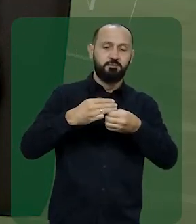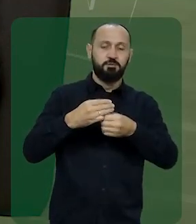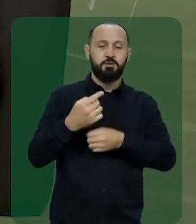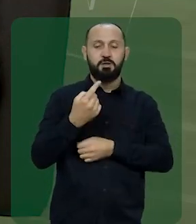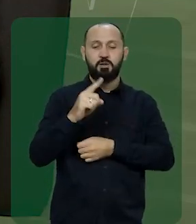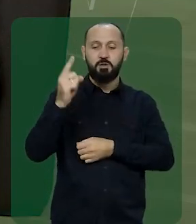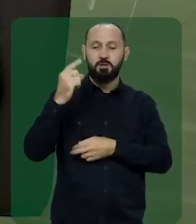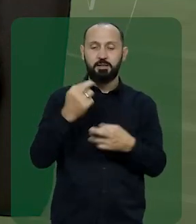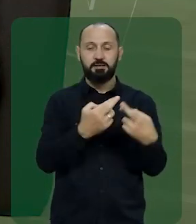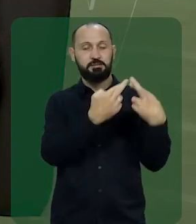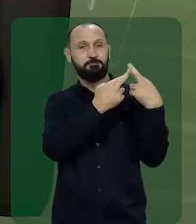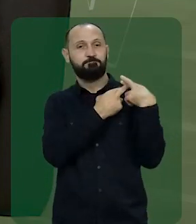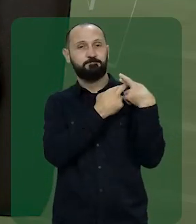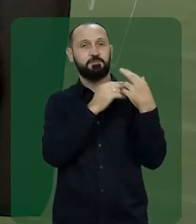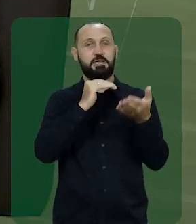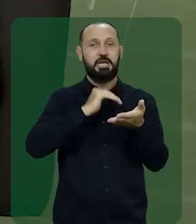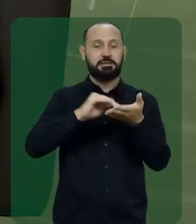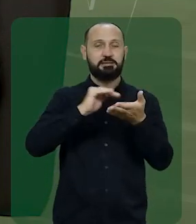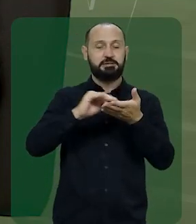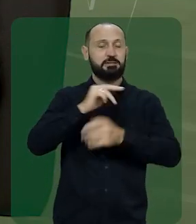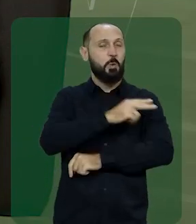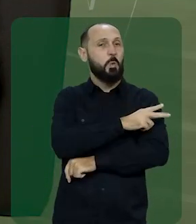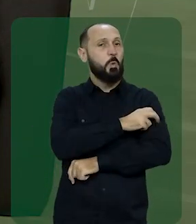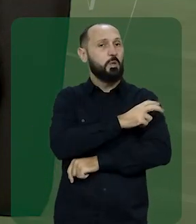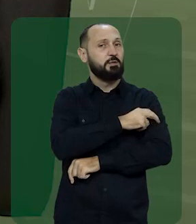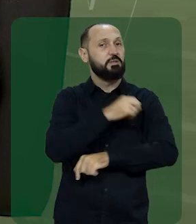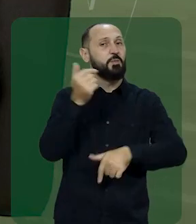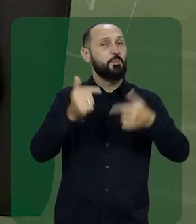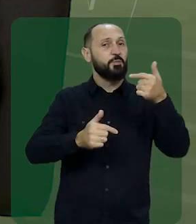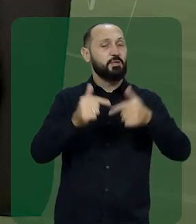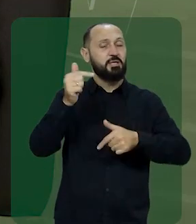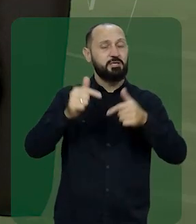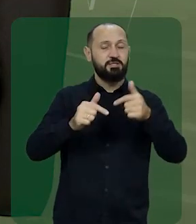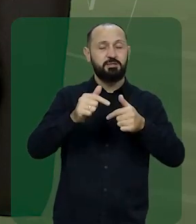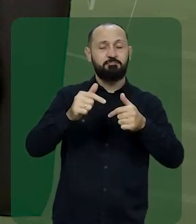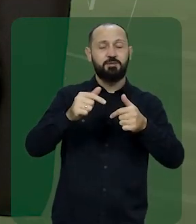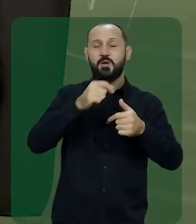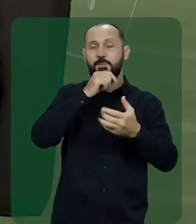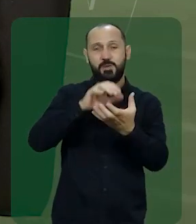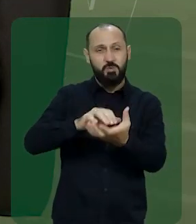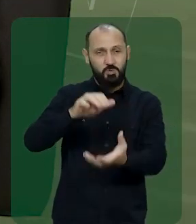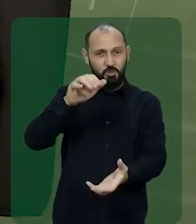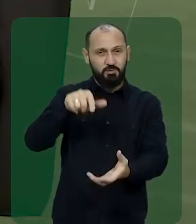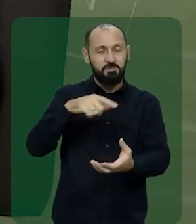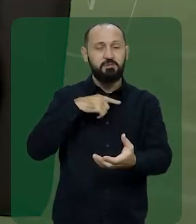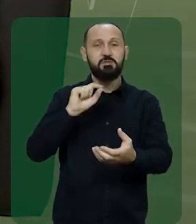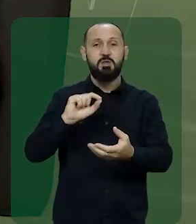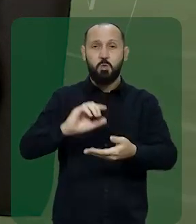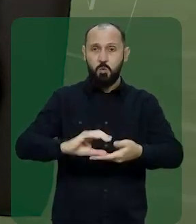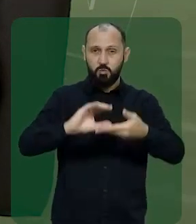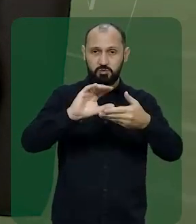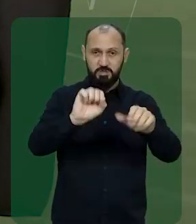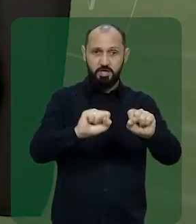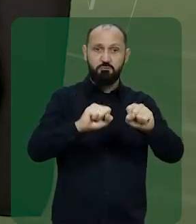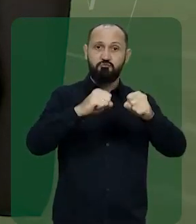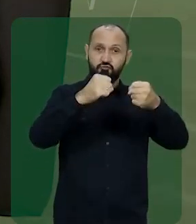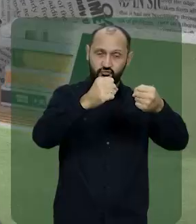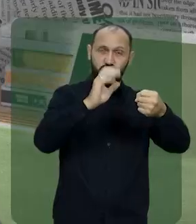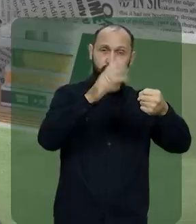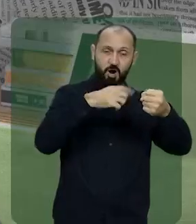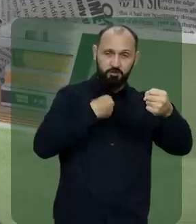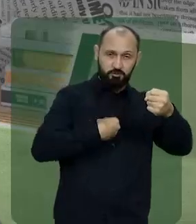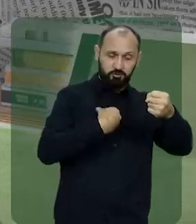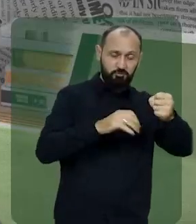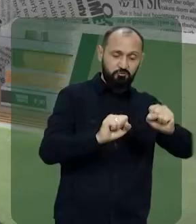falou também sobre os municípios, né? Existem poucos conselhos municipais. Então, uma das tarefas